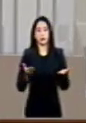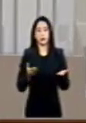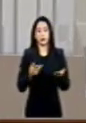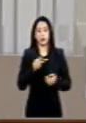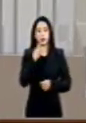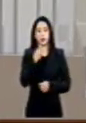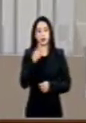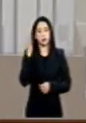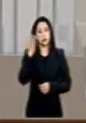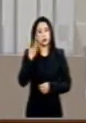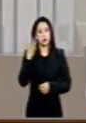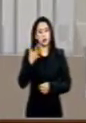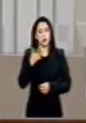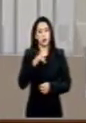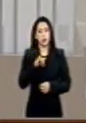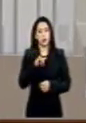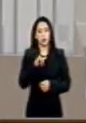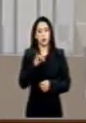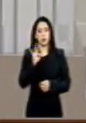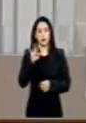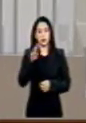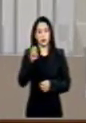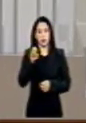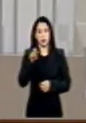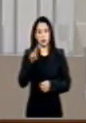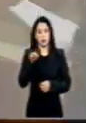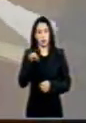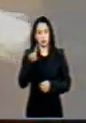Fernando César Cunha.